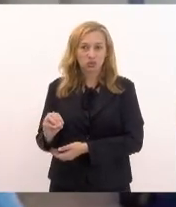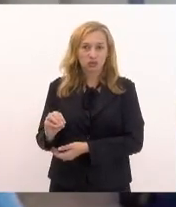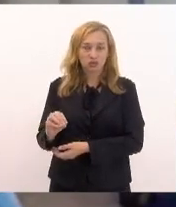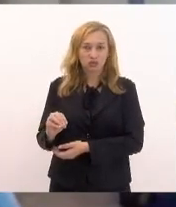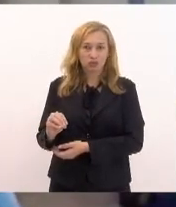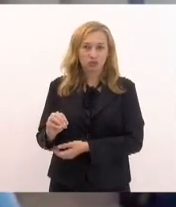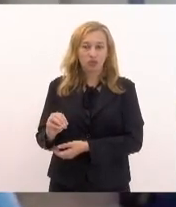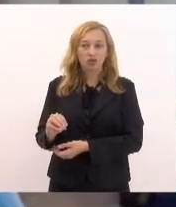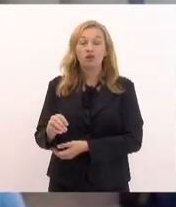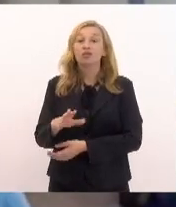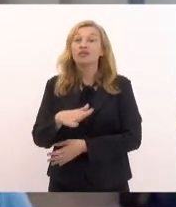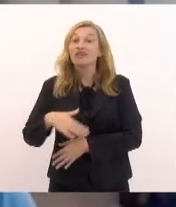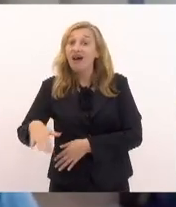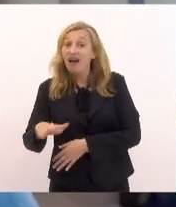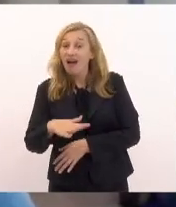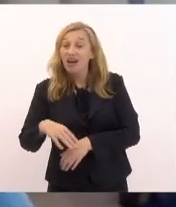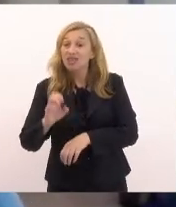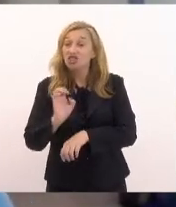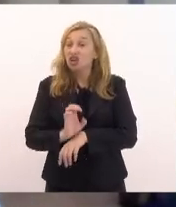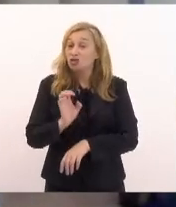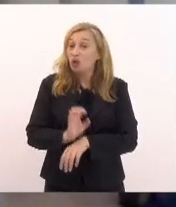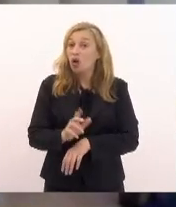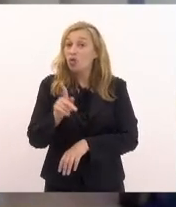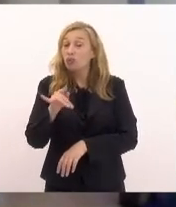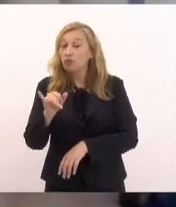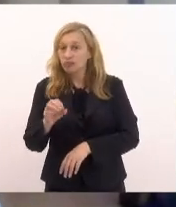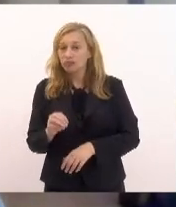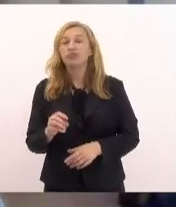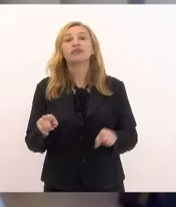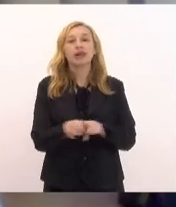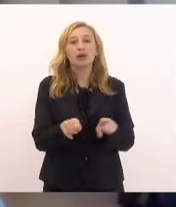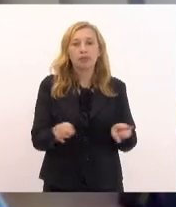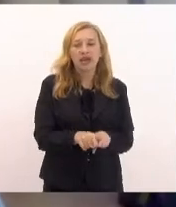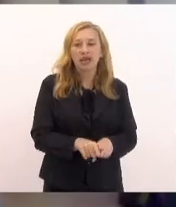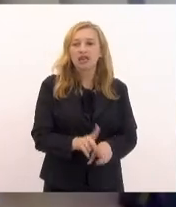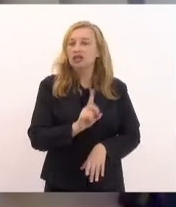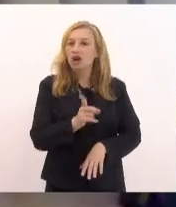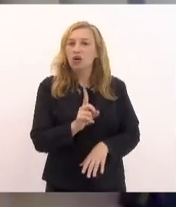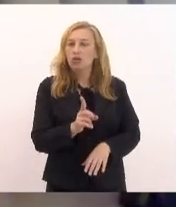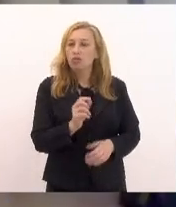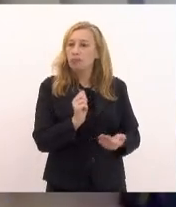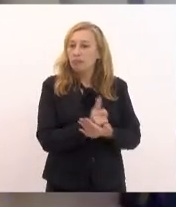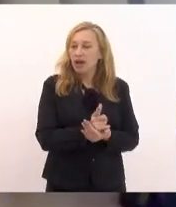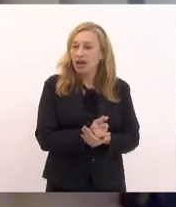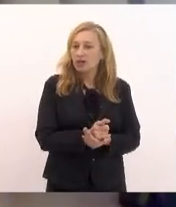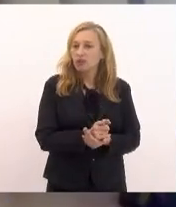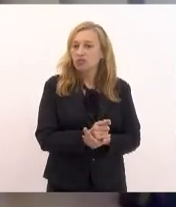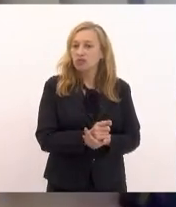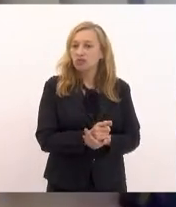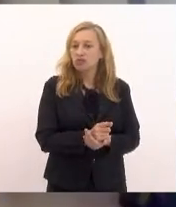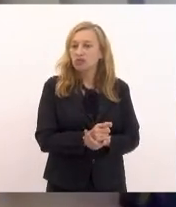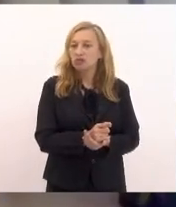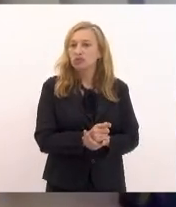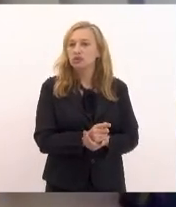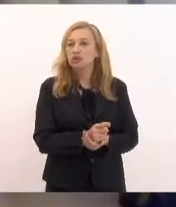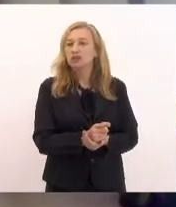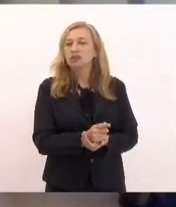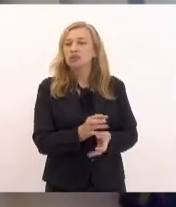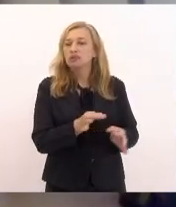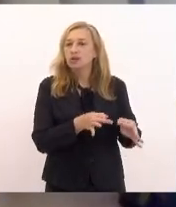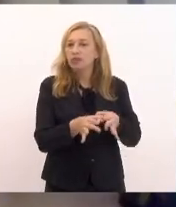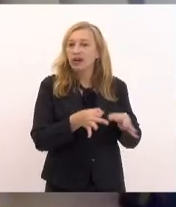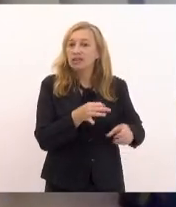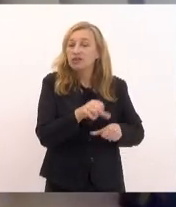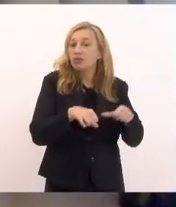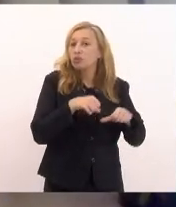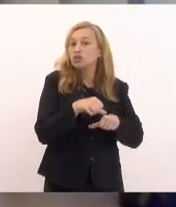estadual. Assim como tem se recusado a fazer as progressões e os enquadramentos, as